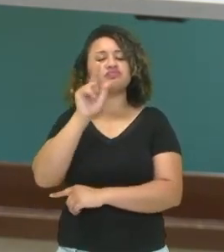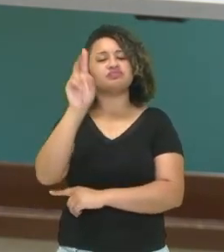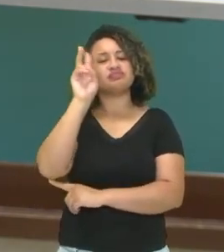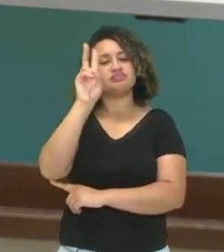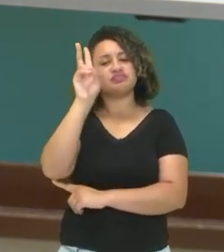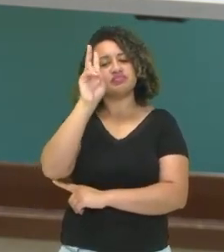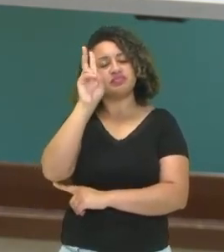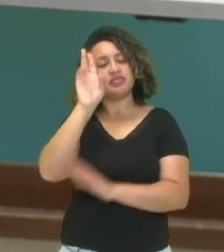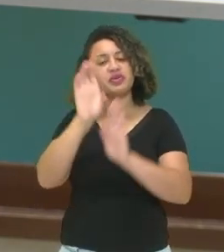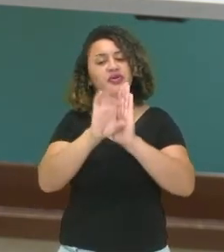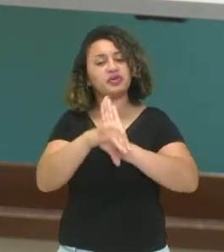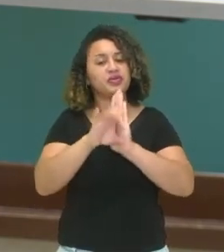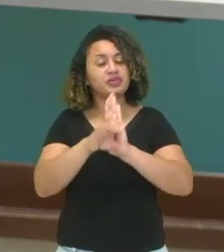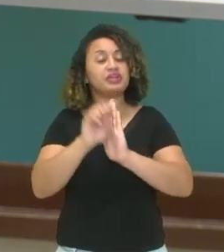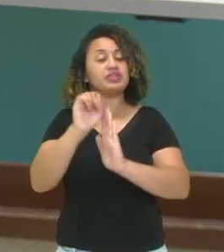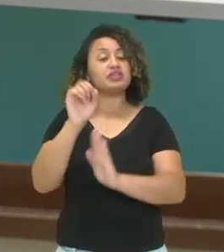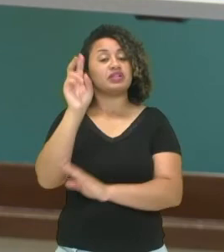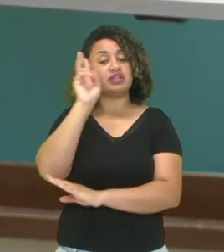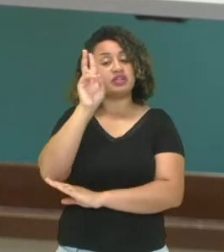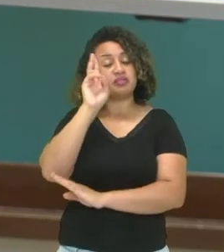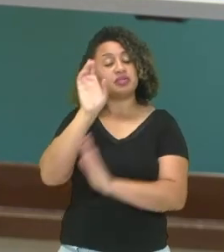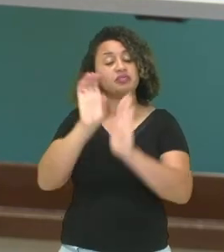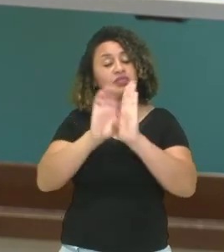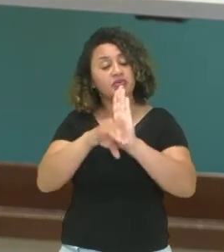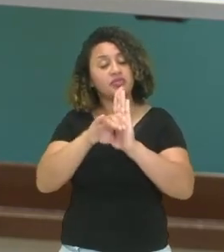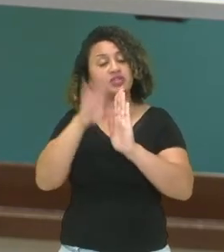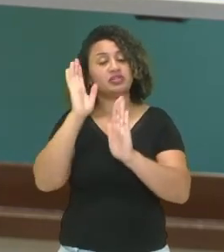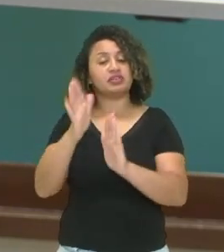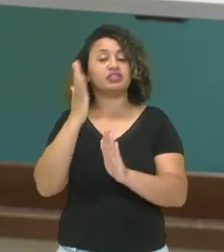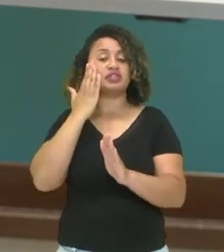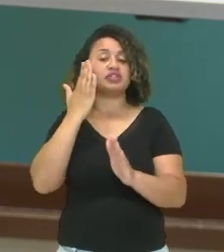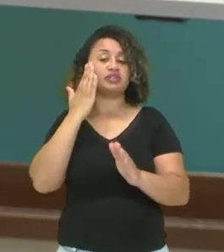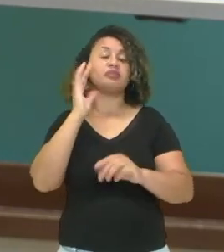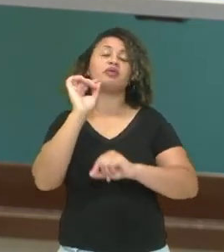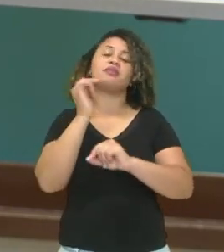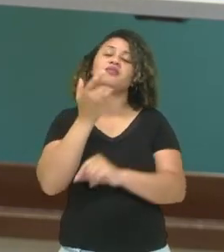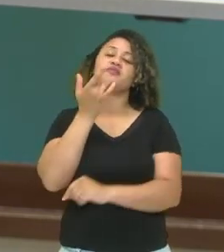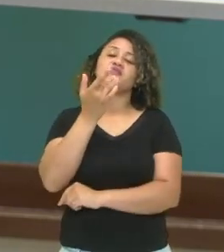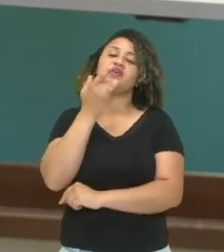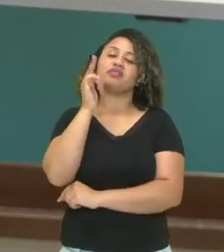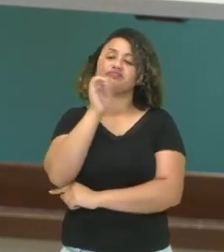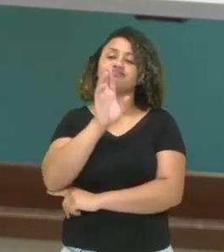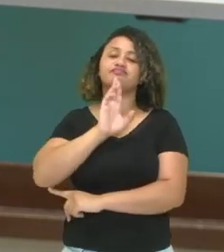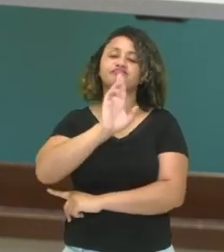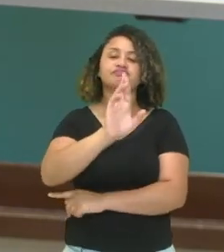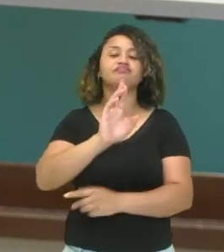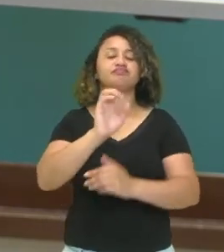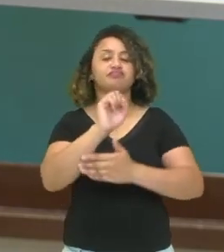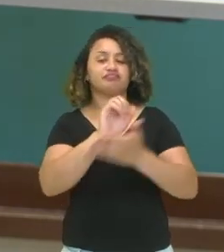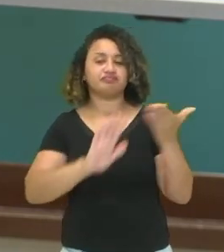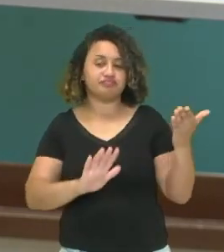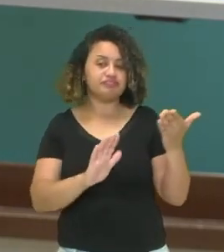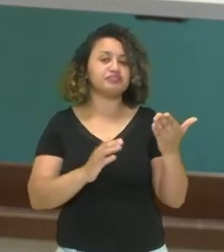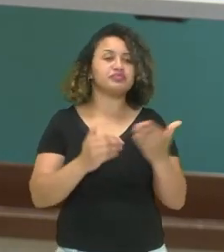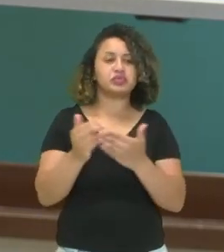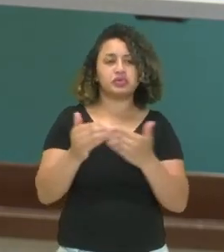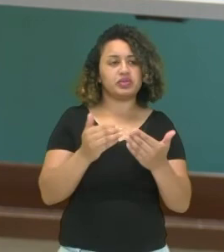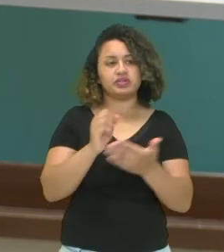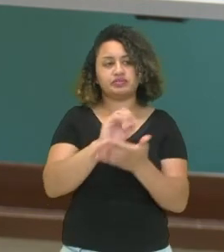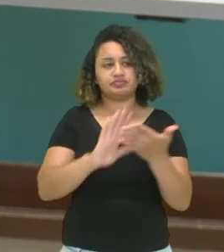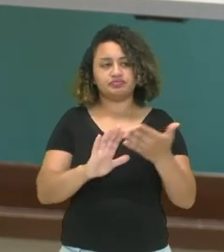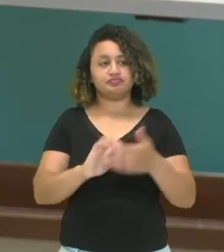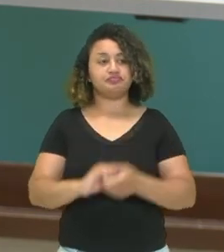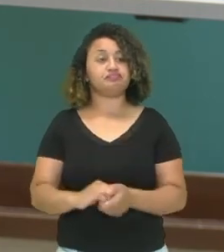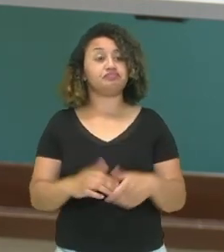os conceitos. Se a gente lembra os conceitos já aprendidos, vai ficar muito fácil de resolver qualquer exercício. Então vamos lá.